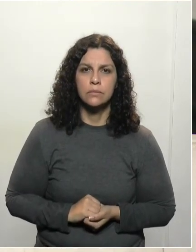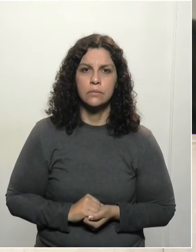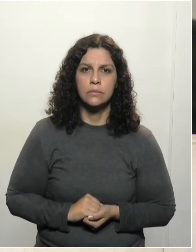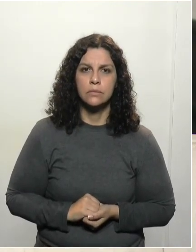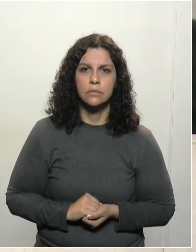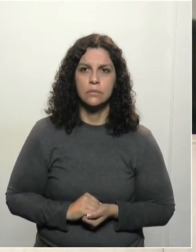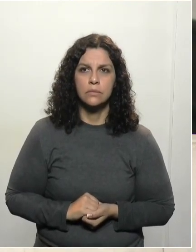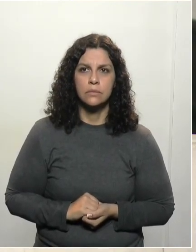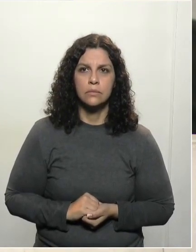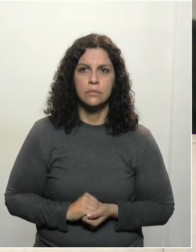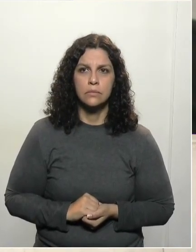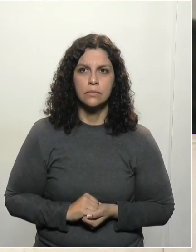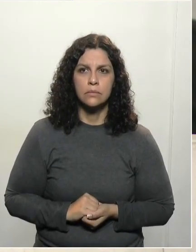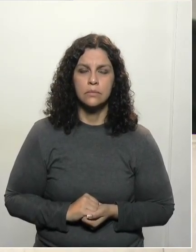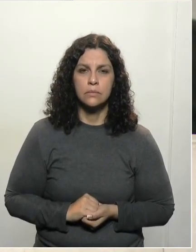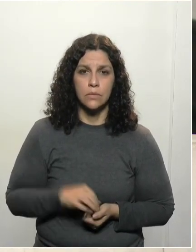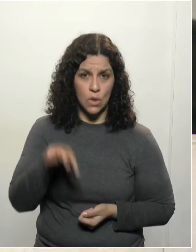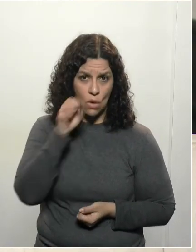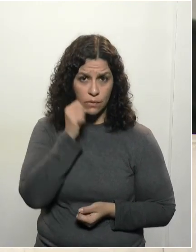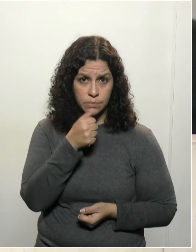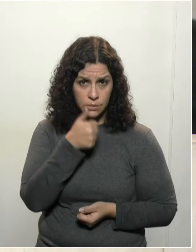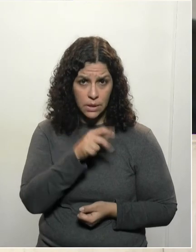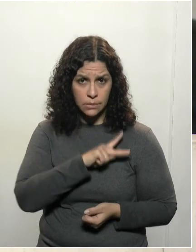Presidente, o senhor está me ouvindo?